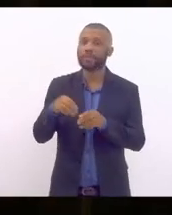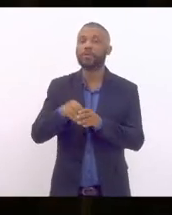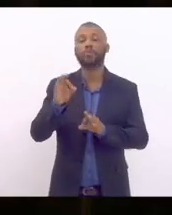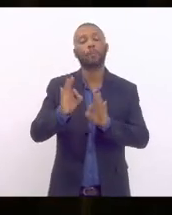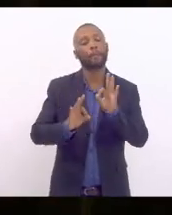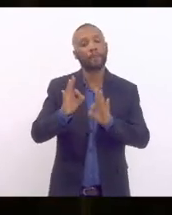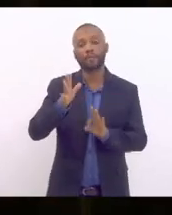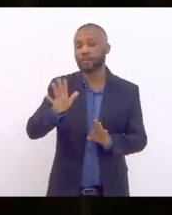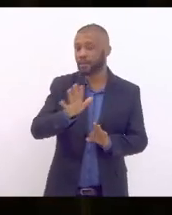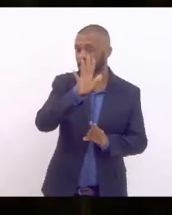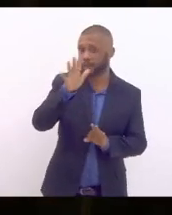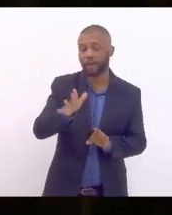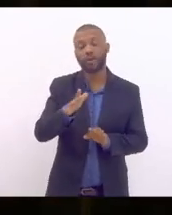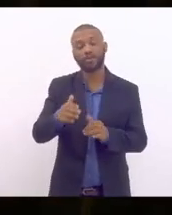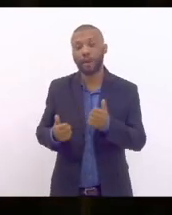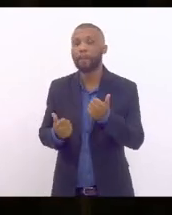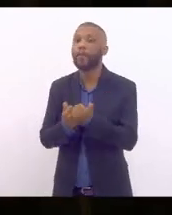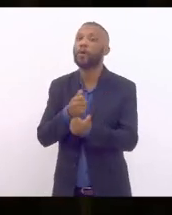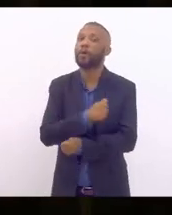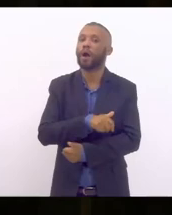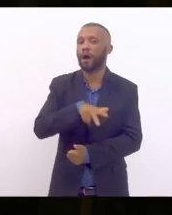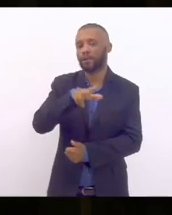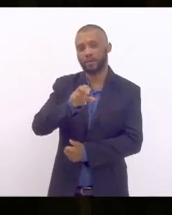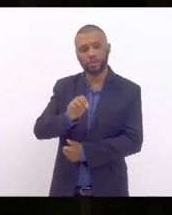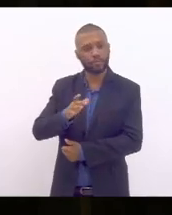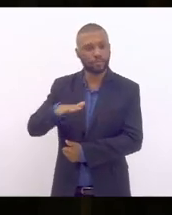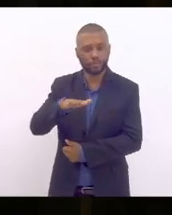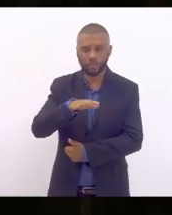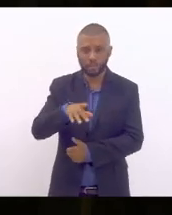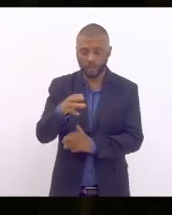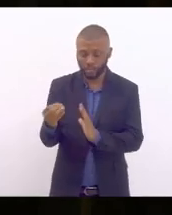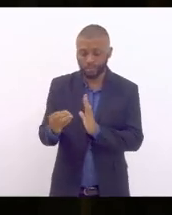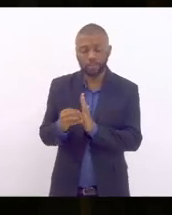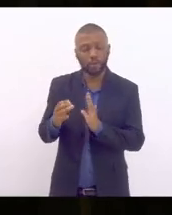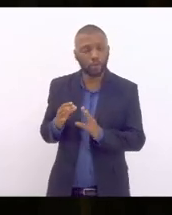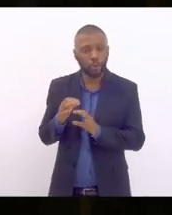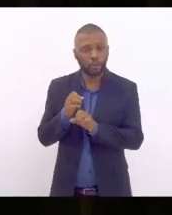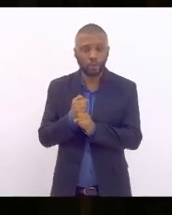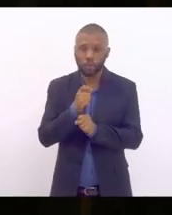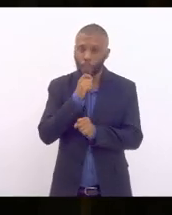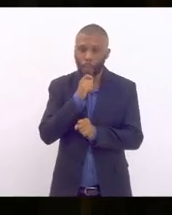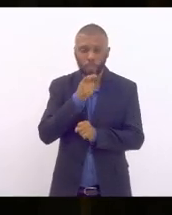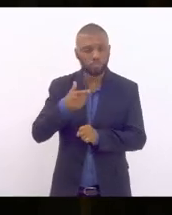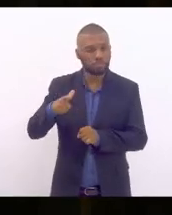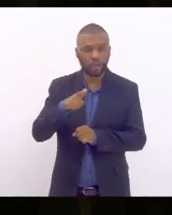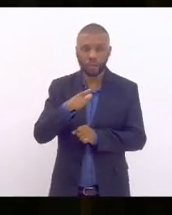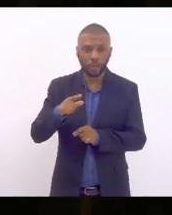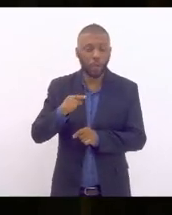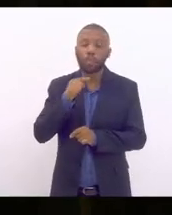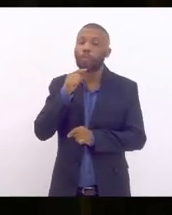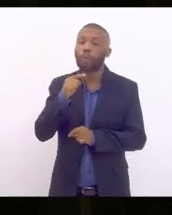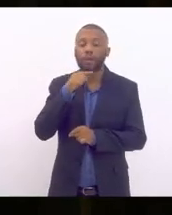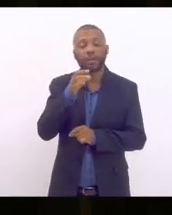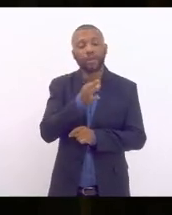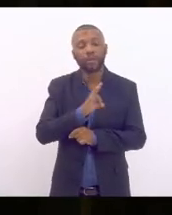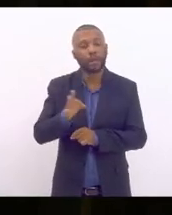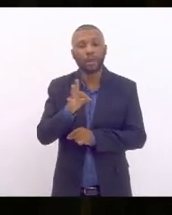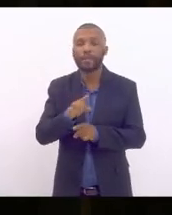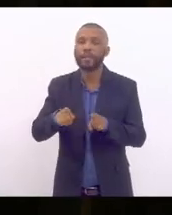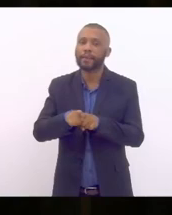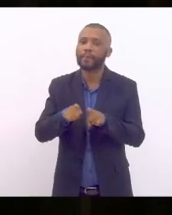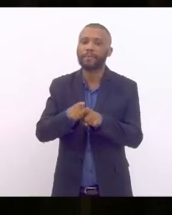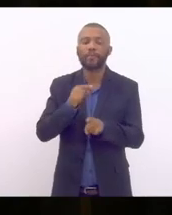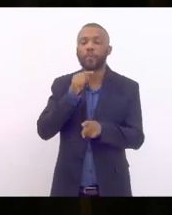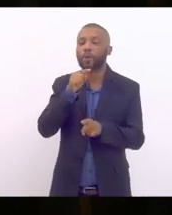nacional de assistência estudantil mas não estamos em cuida de orçamento e nós ainda não conseguimos e também não vamos